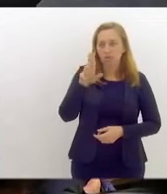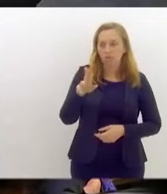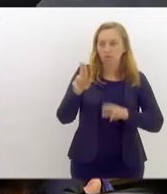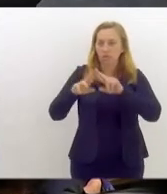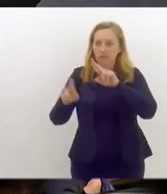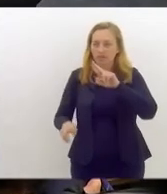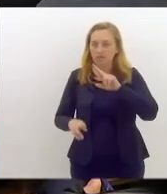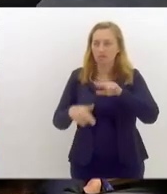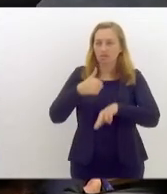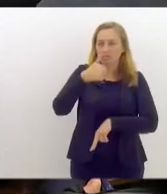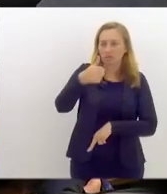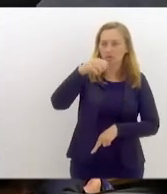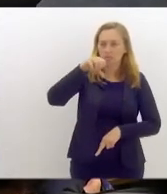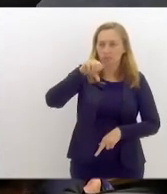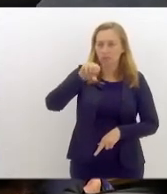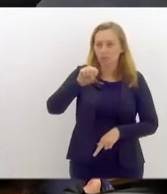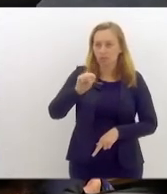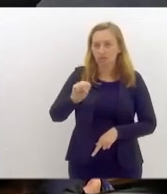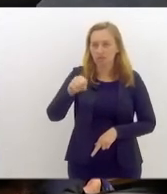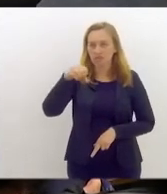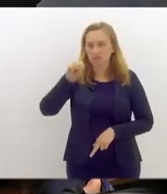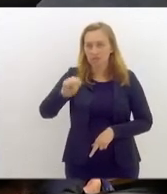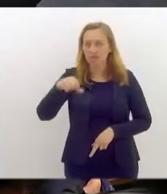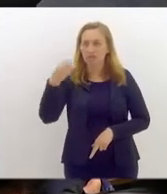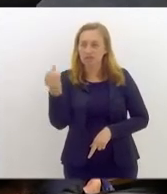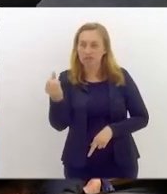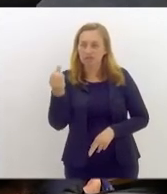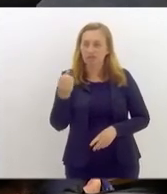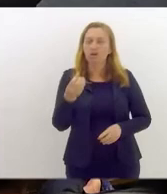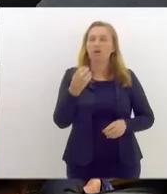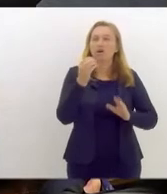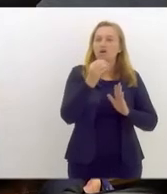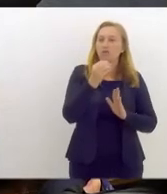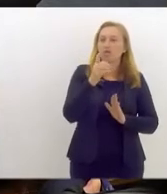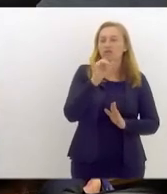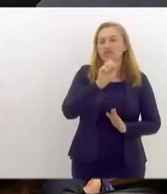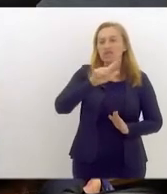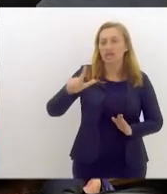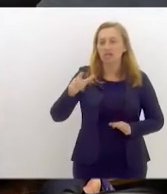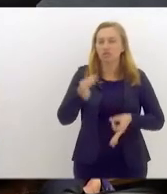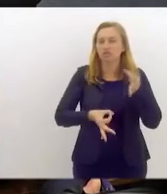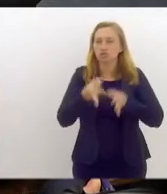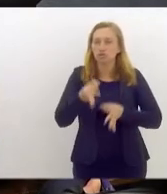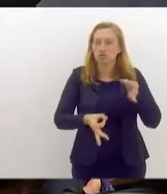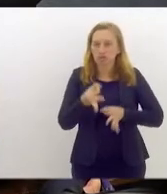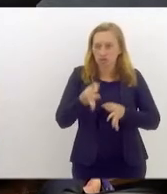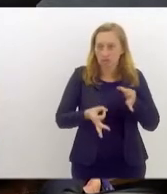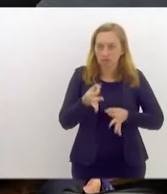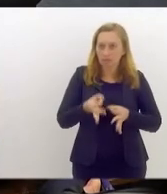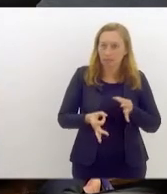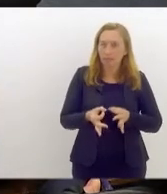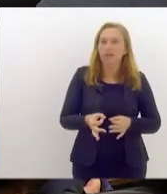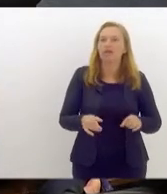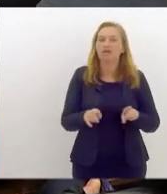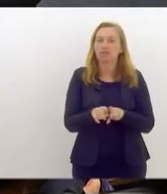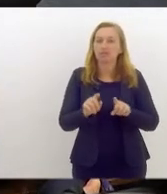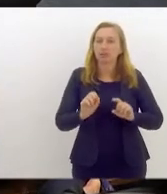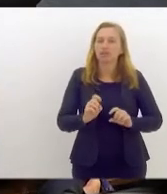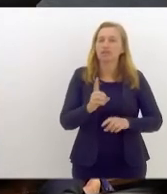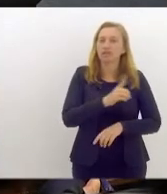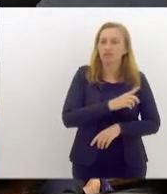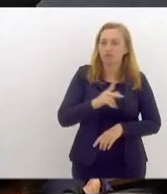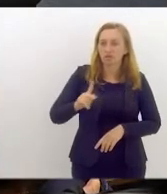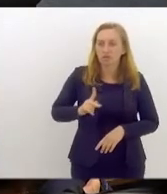1986 foi oficial de justiça de 1984 a 1988 foi Defensor Público